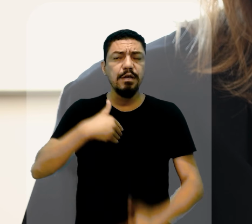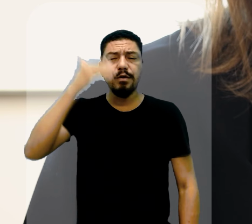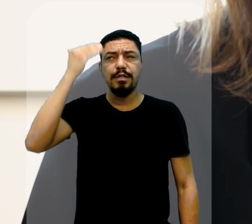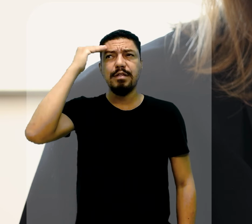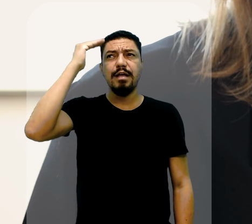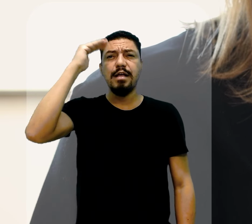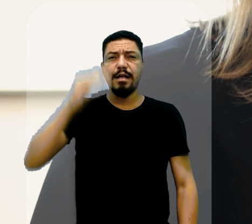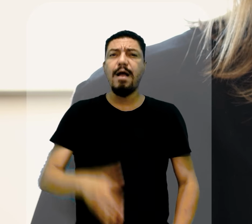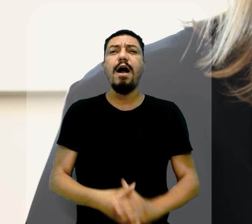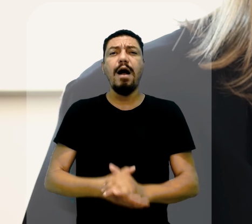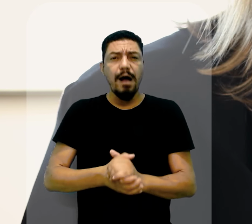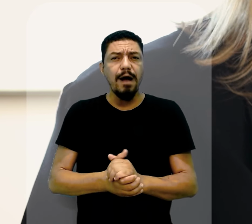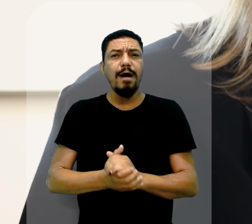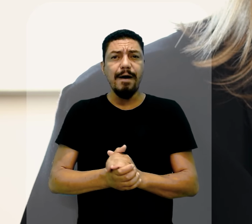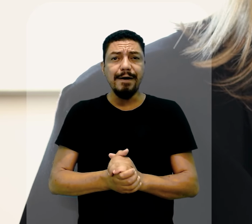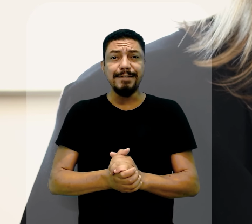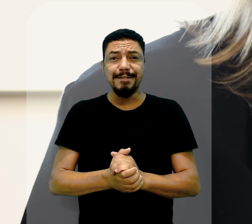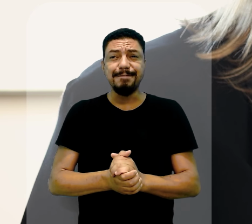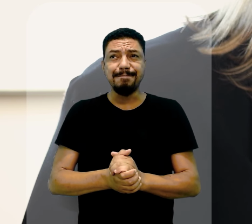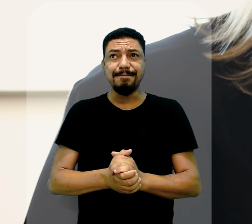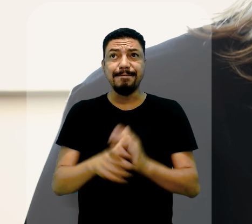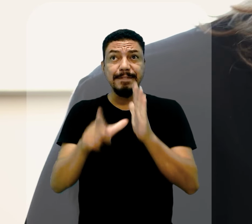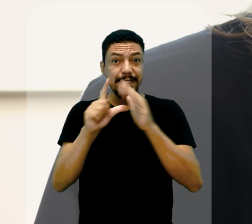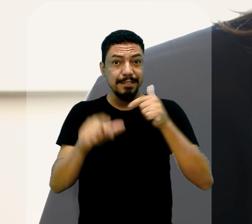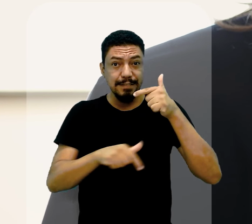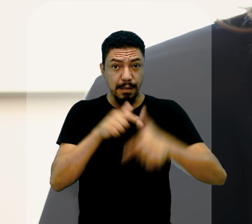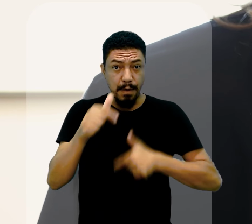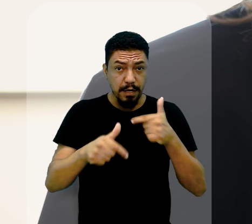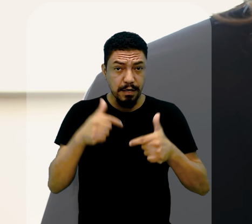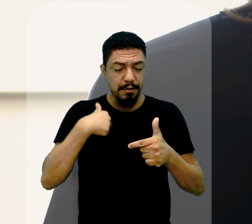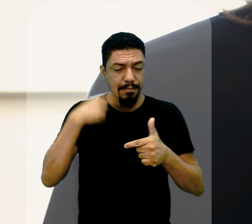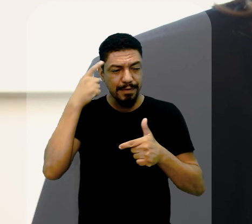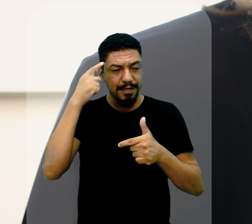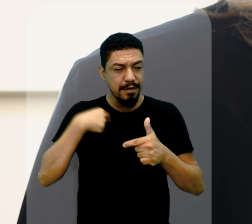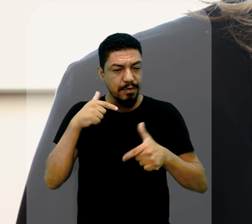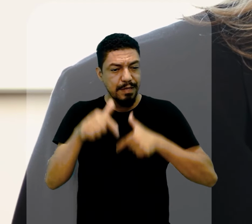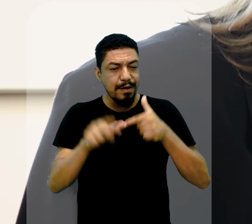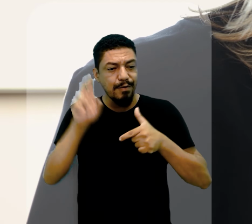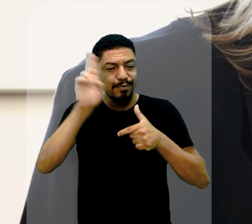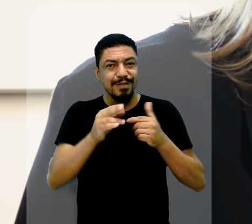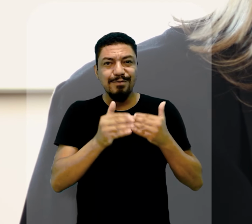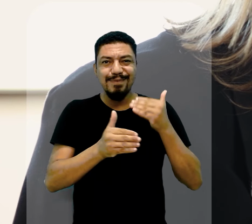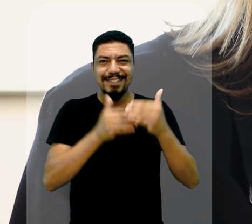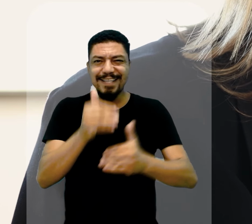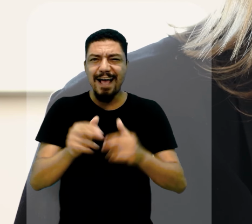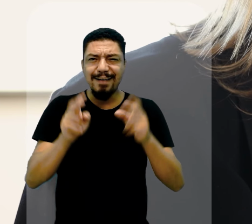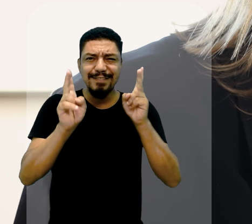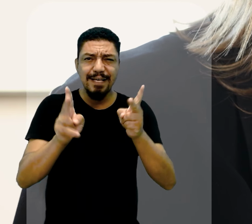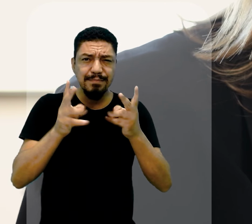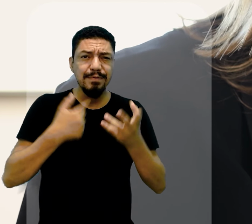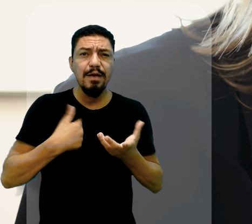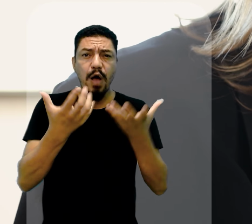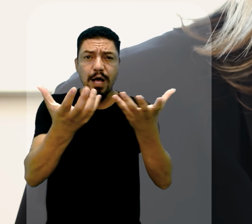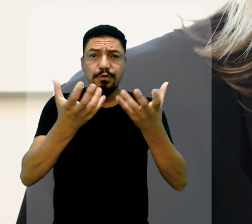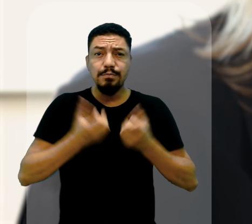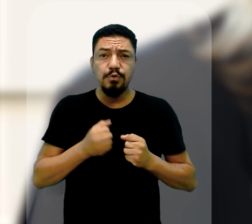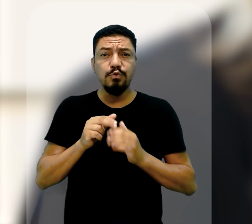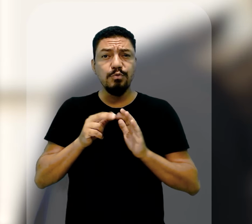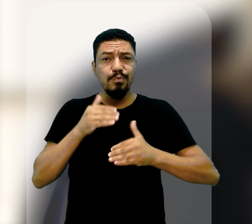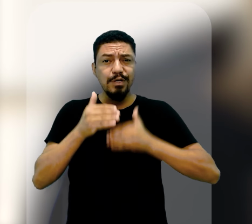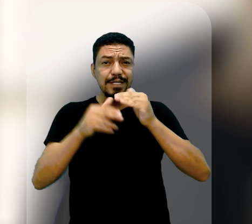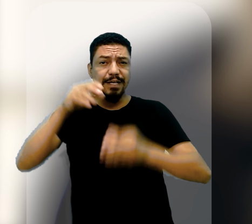mais anterior a esse trabalho que eu trabalho com processos, sempre assumi os processos nas